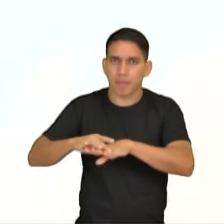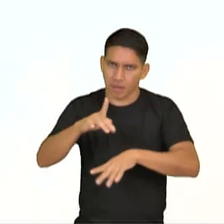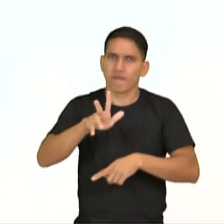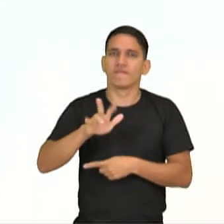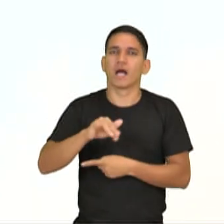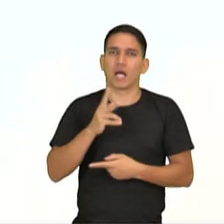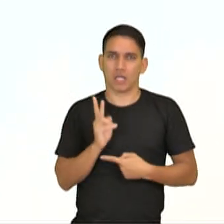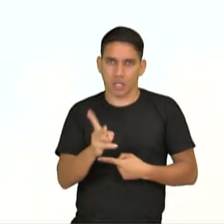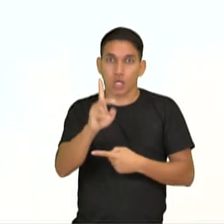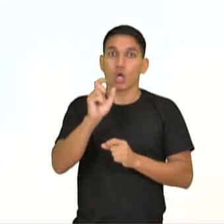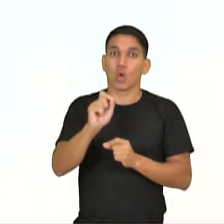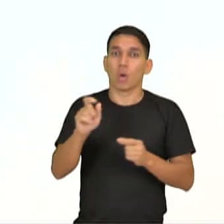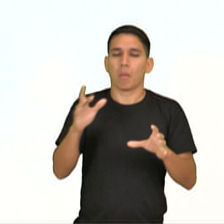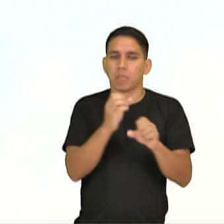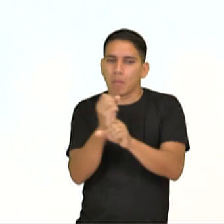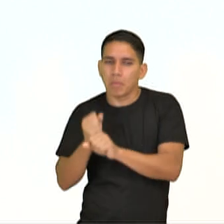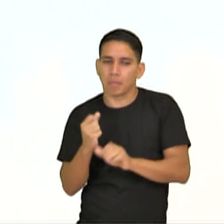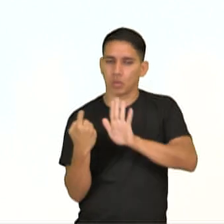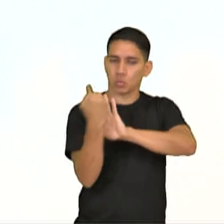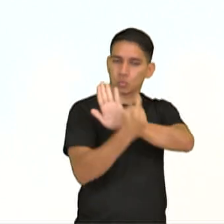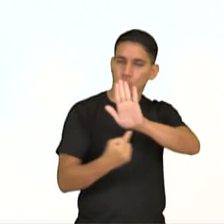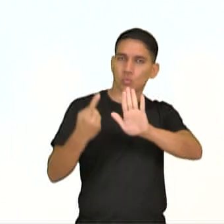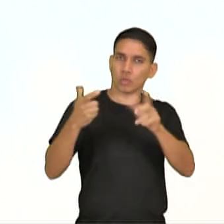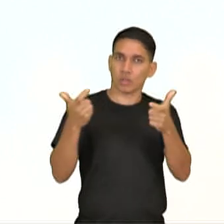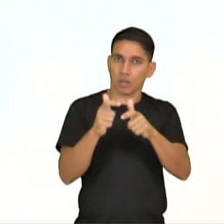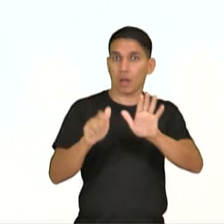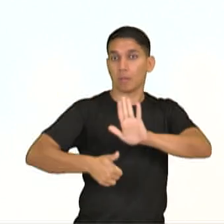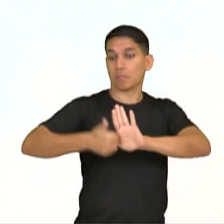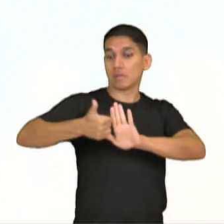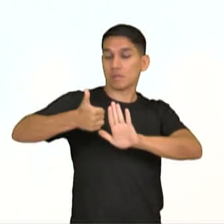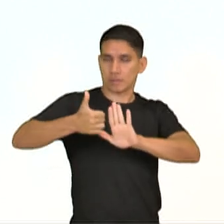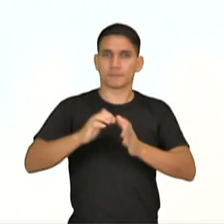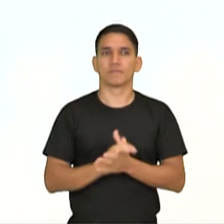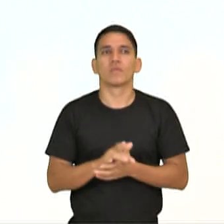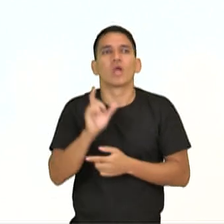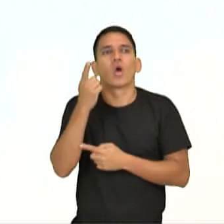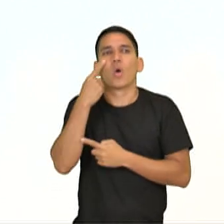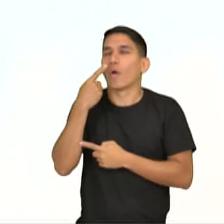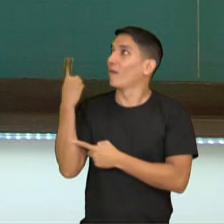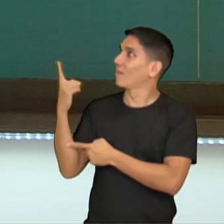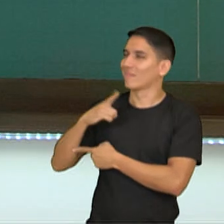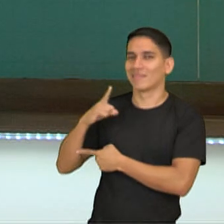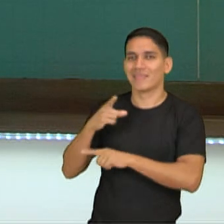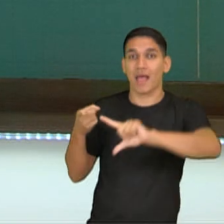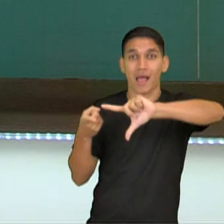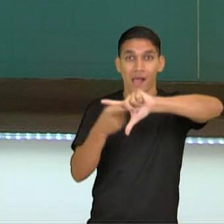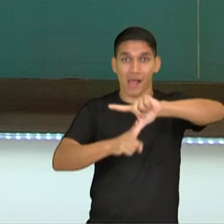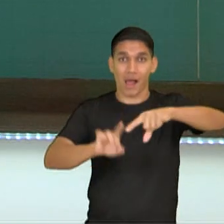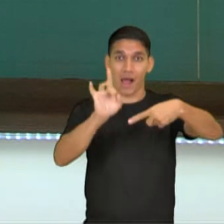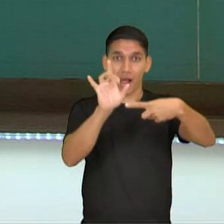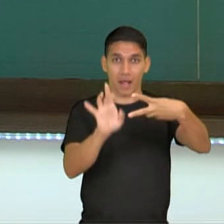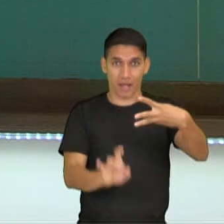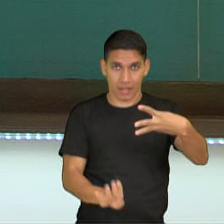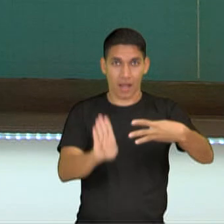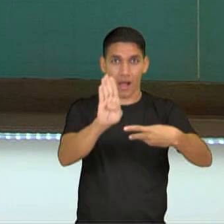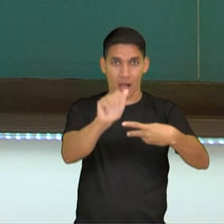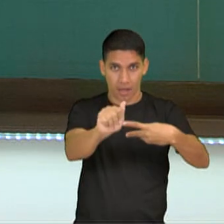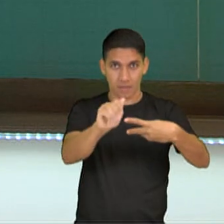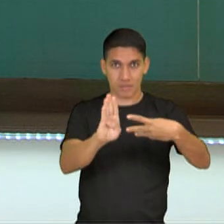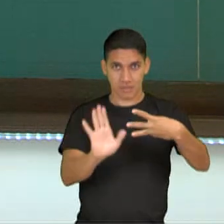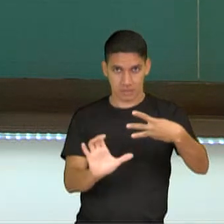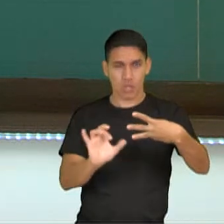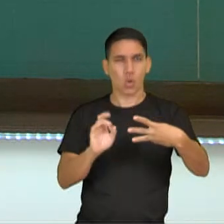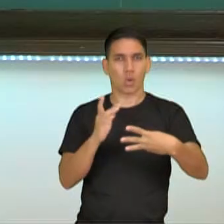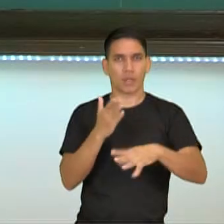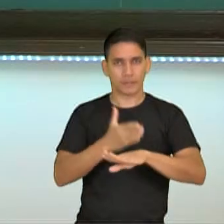usar os valores notáveis da redução ao primeiro quadrante, tá? Então aqui tem um ângulo em cada quadrante para que vocês pratiquem o sinal